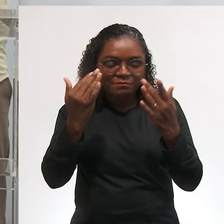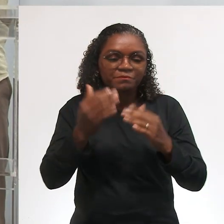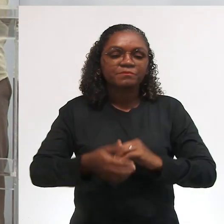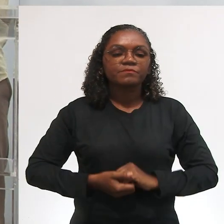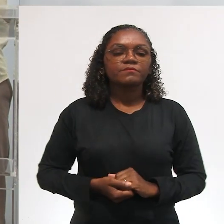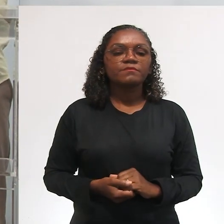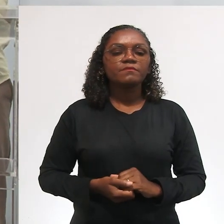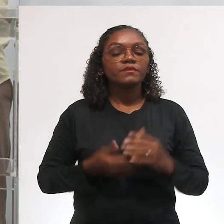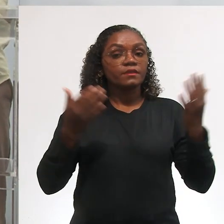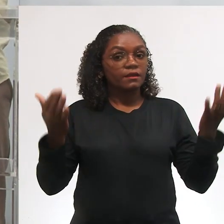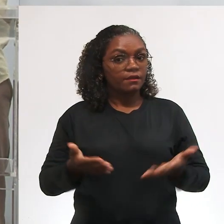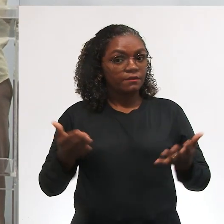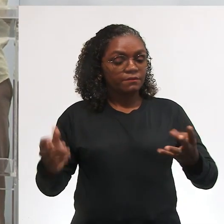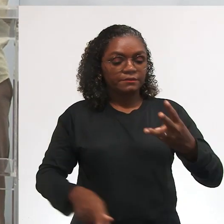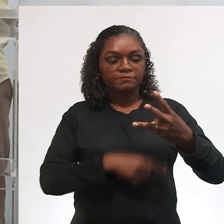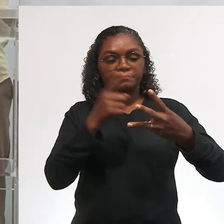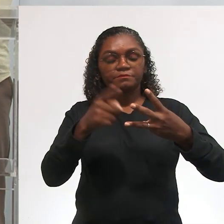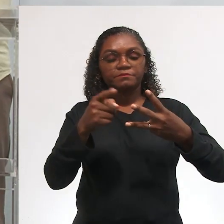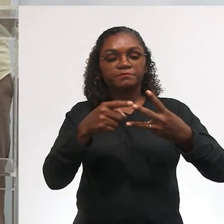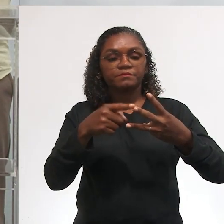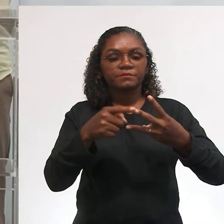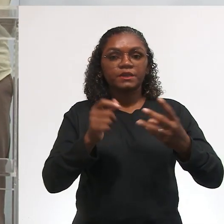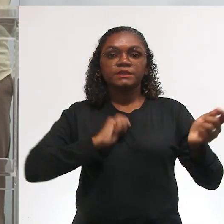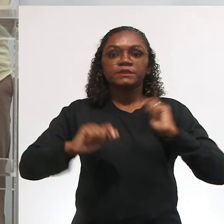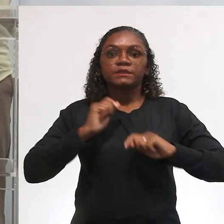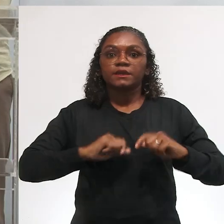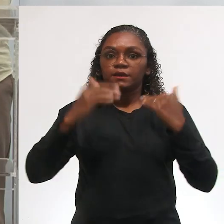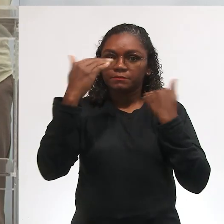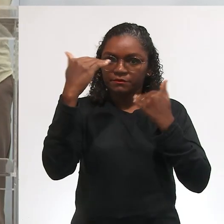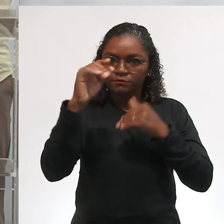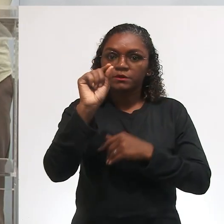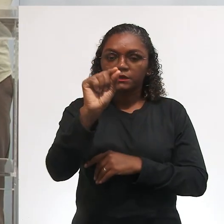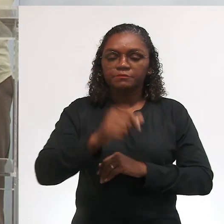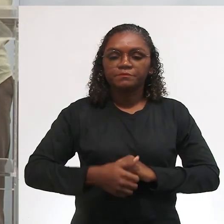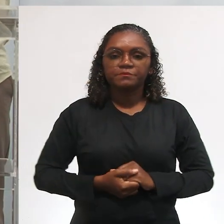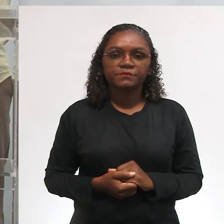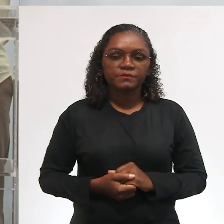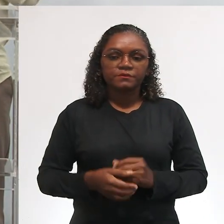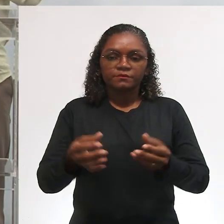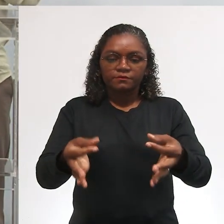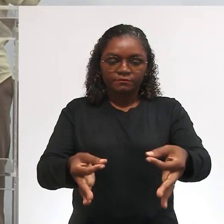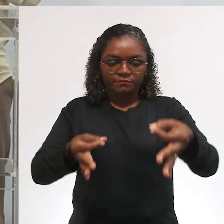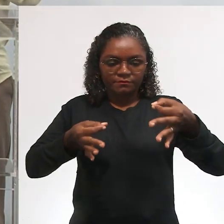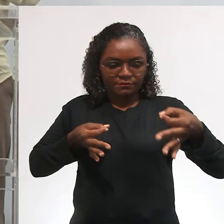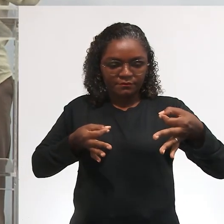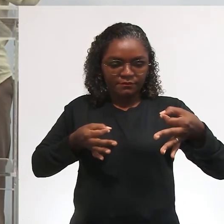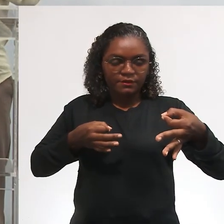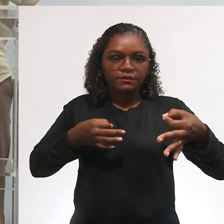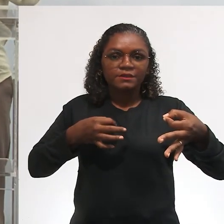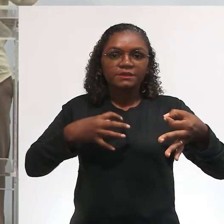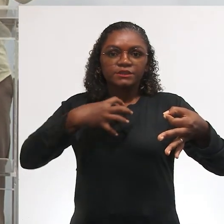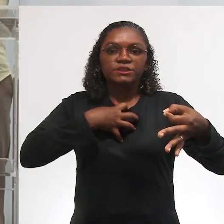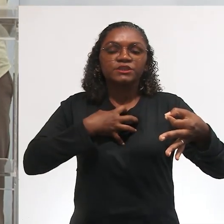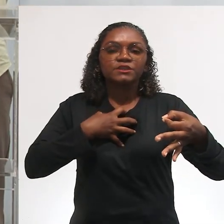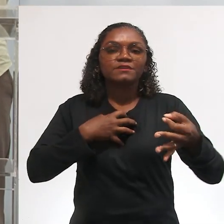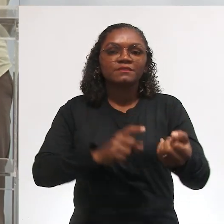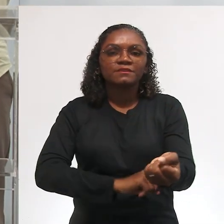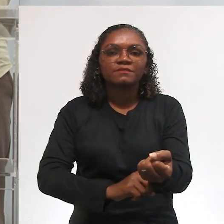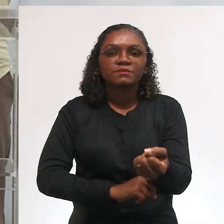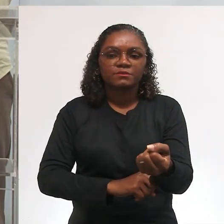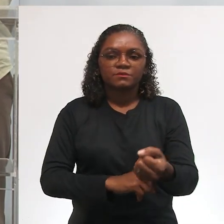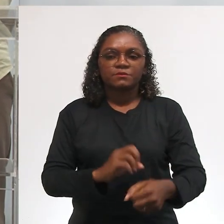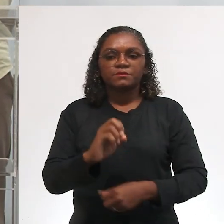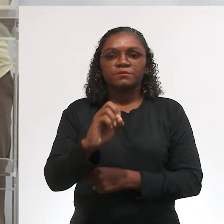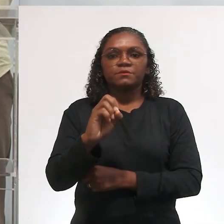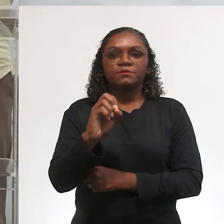recebe uma prova, ele começa a ficar nervoso, toda vez que ele recebe a prova para fazer, ele fica nervoso, né? Então, se chega um